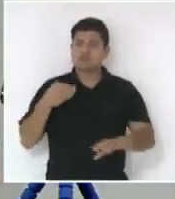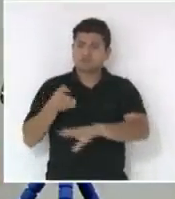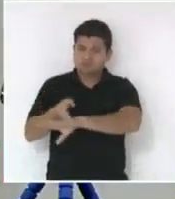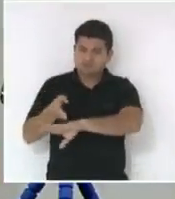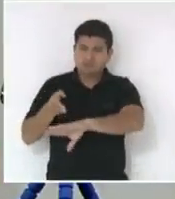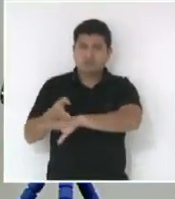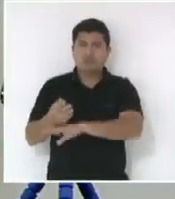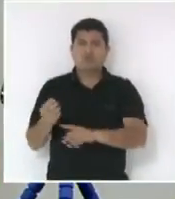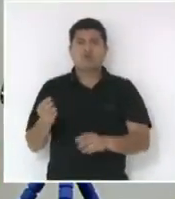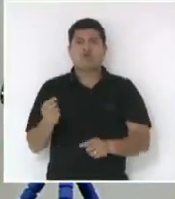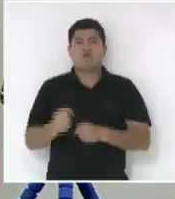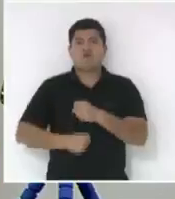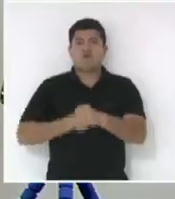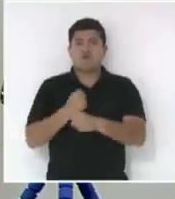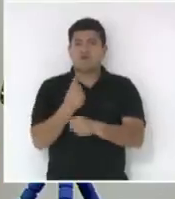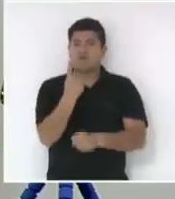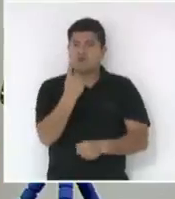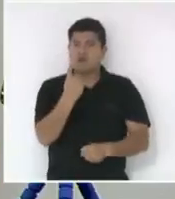durante